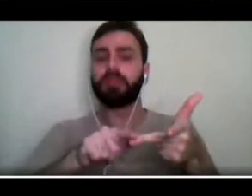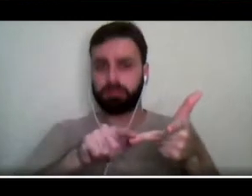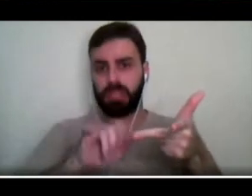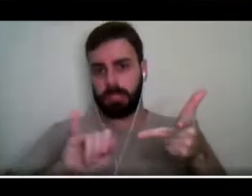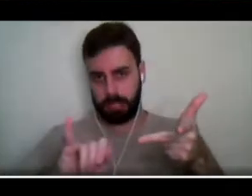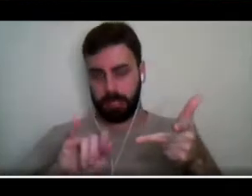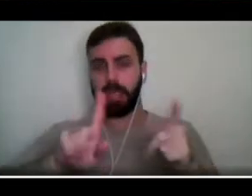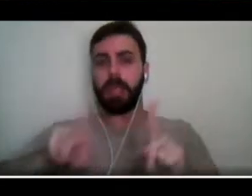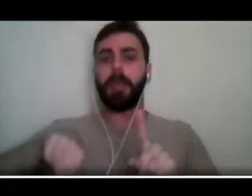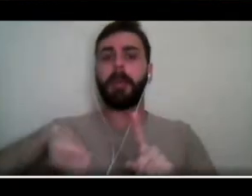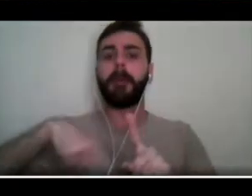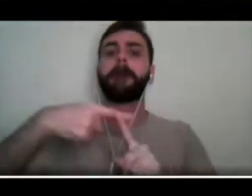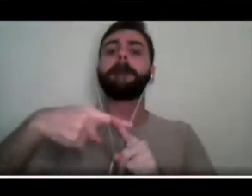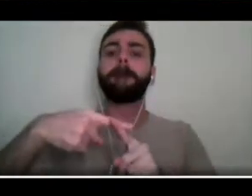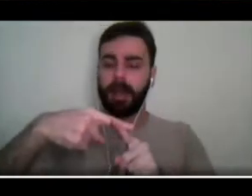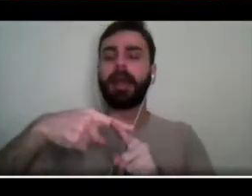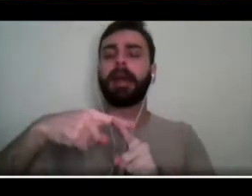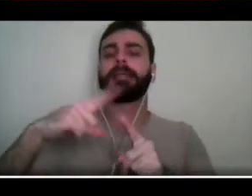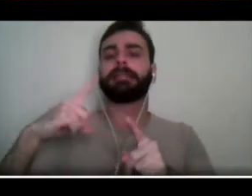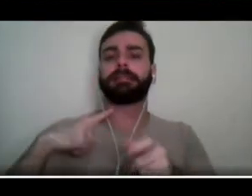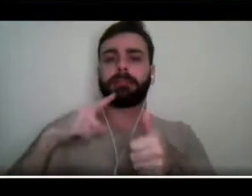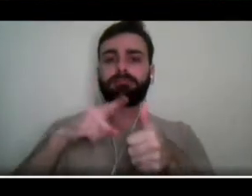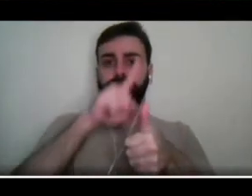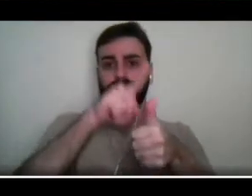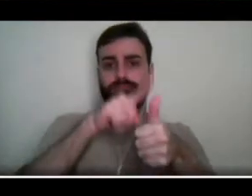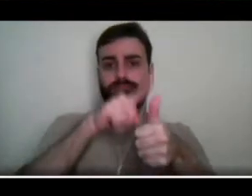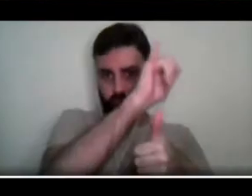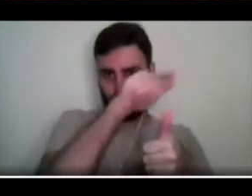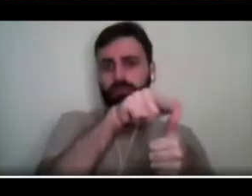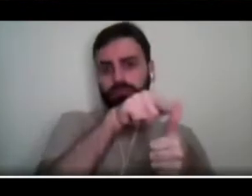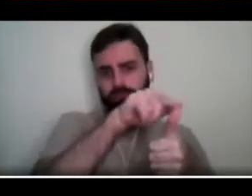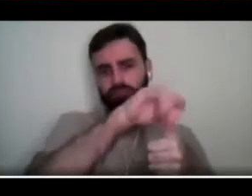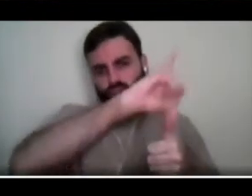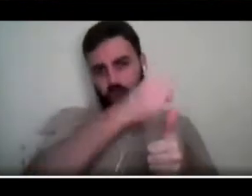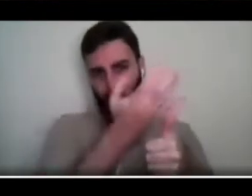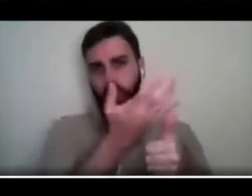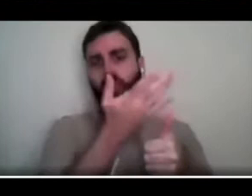y, mais uma velocidade média na direção y,